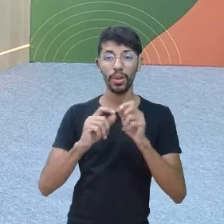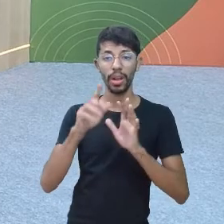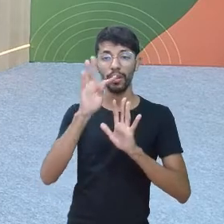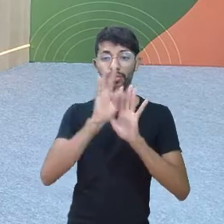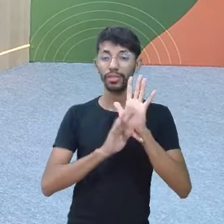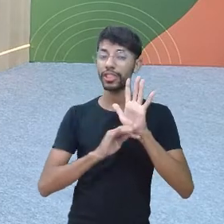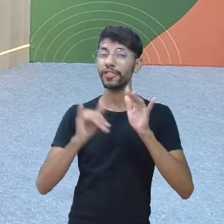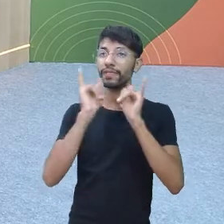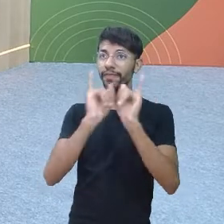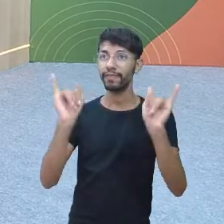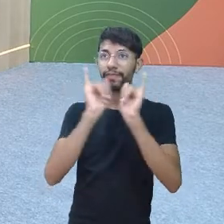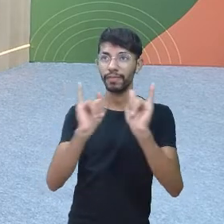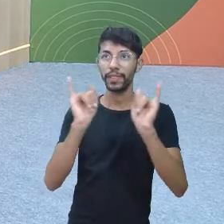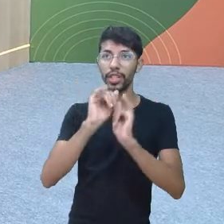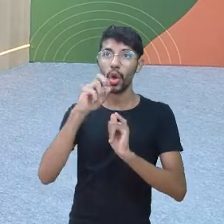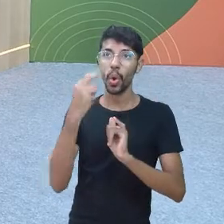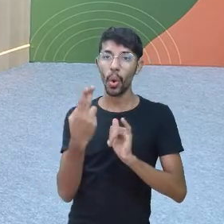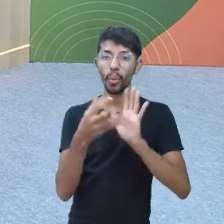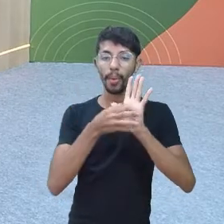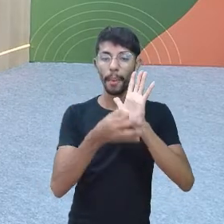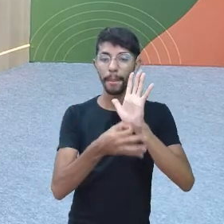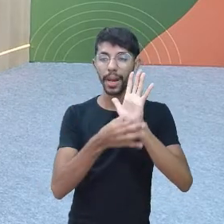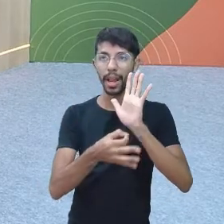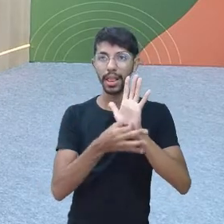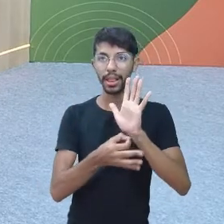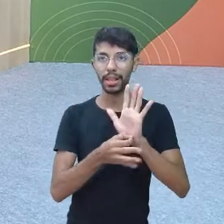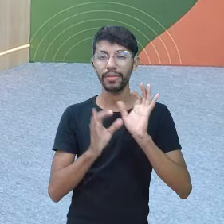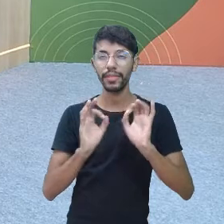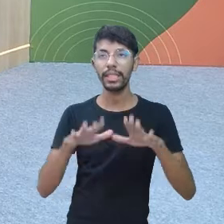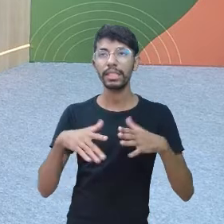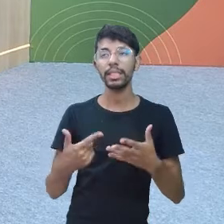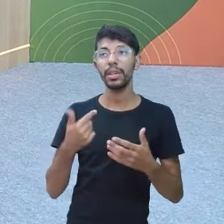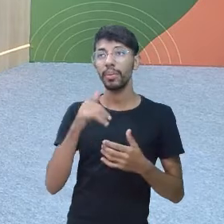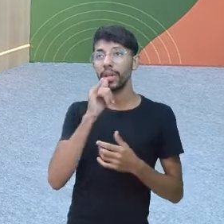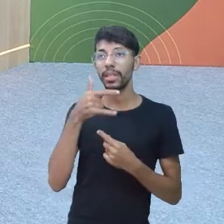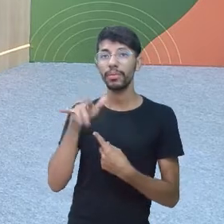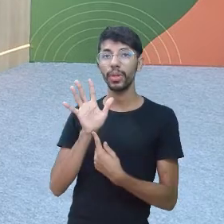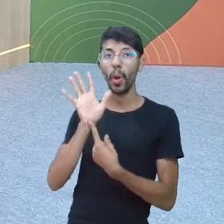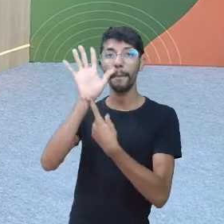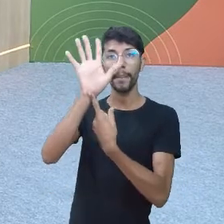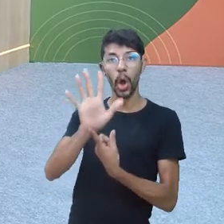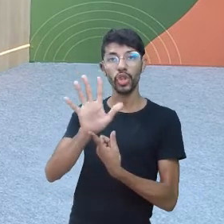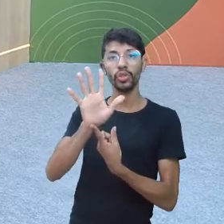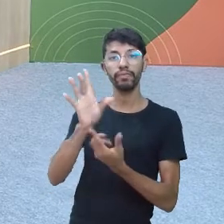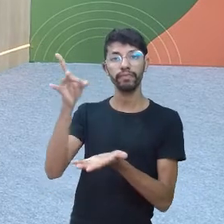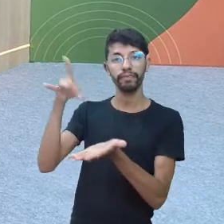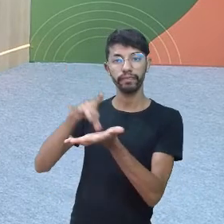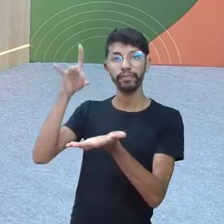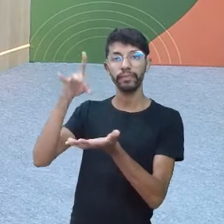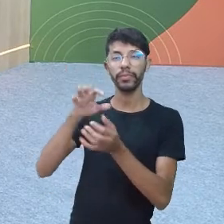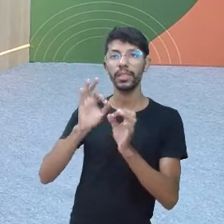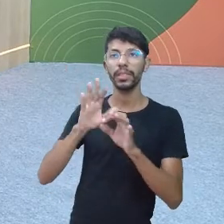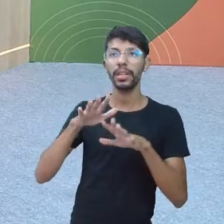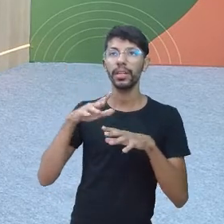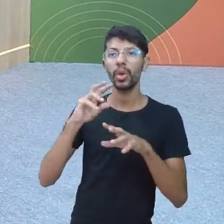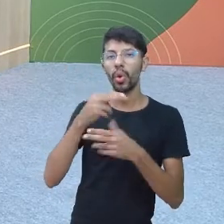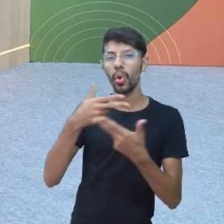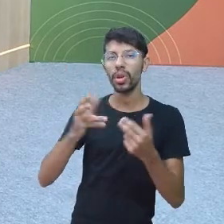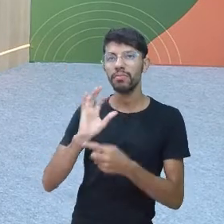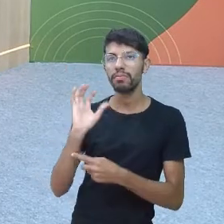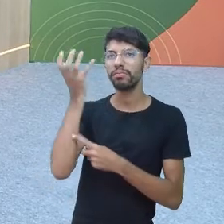texto informativo ou opinativo. Então, eu exponho os fatos, eu exponho coisas que